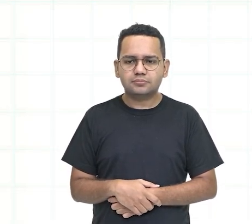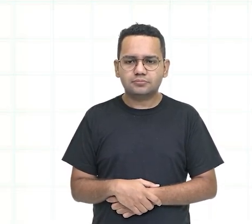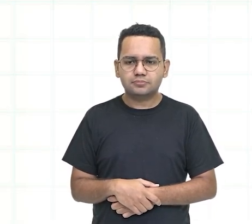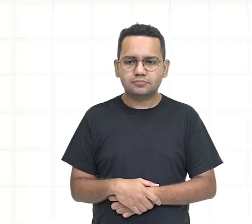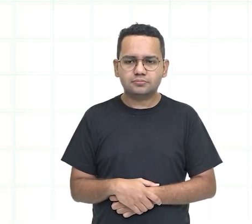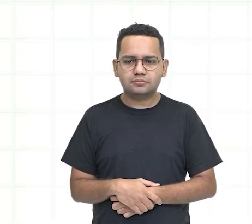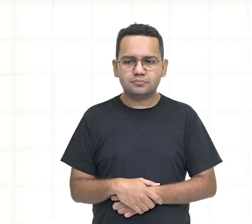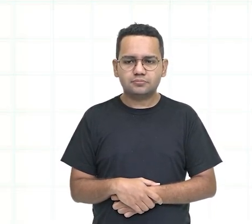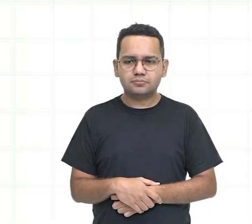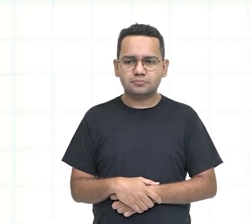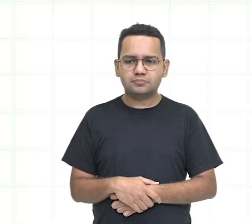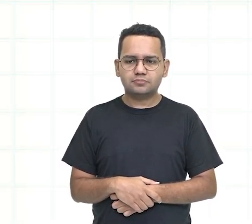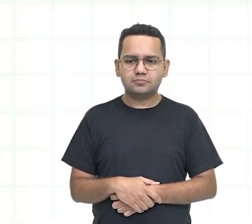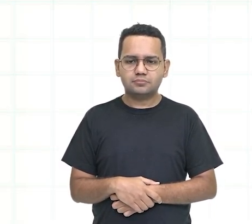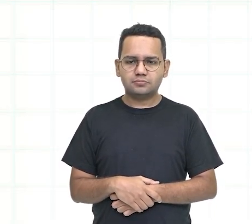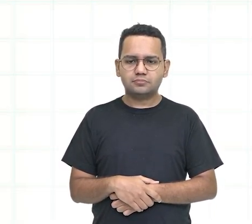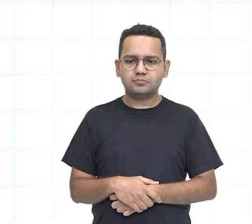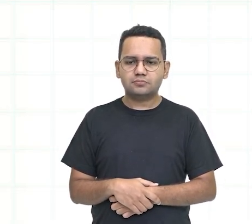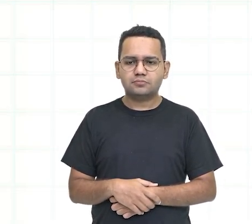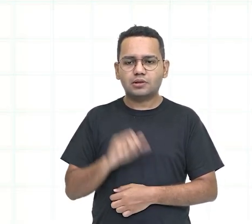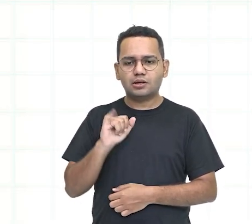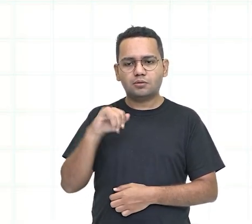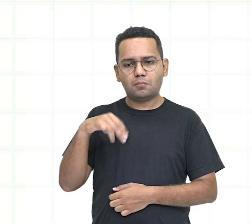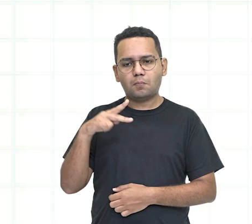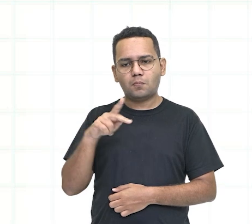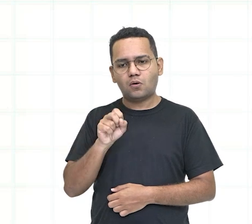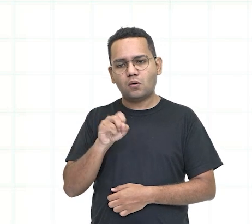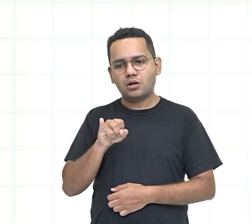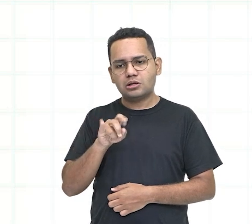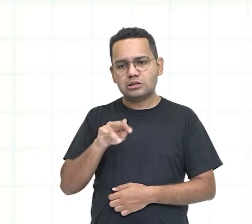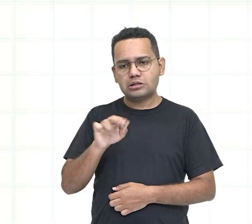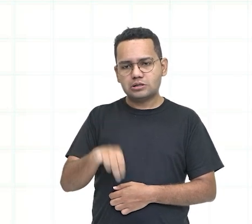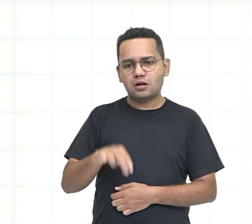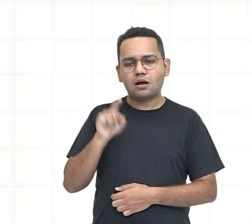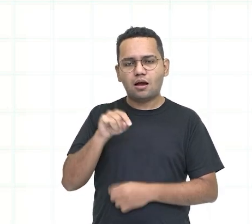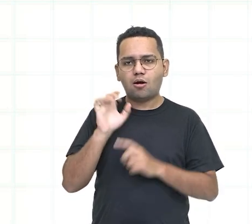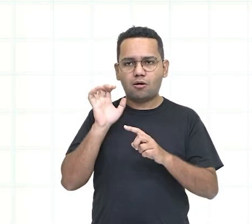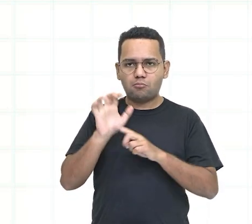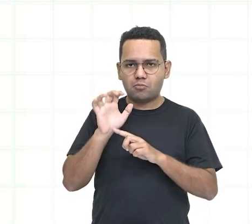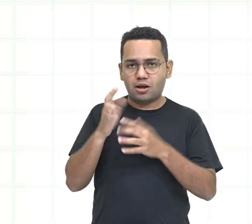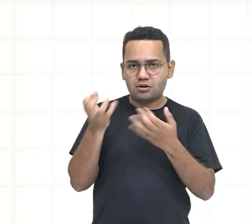Cultural imposition, imposição cultural.